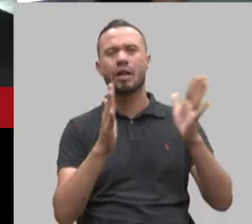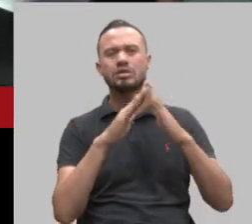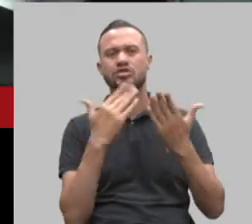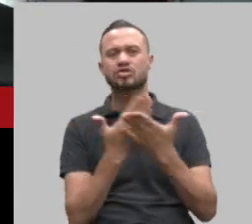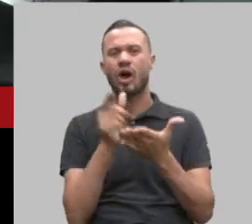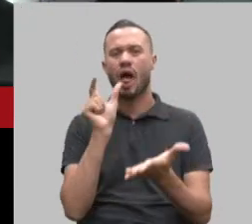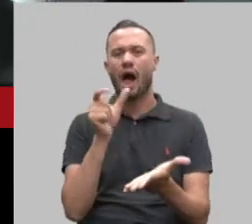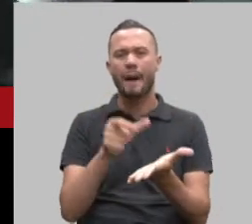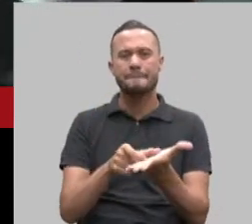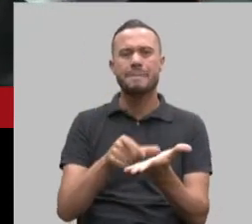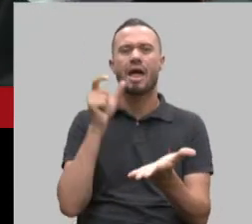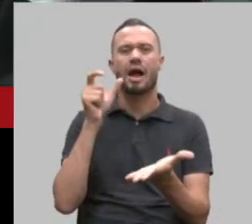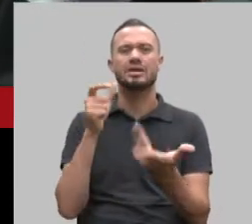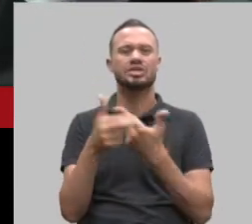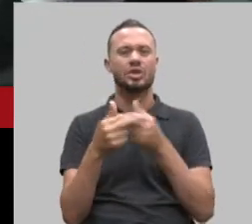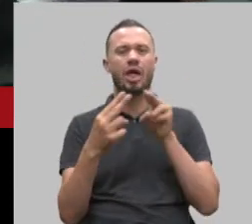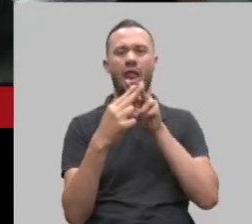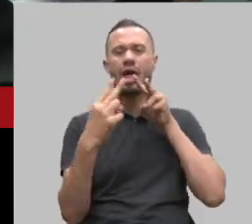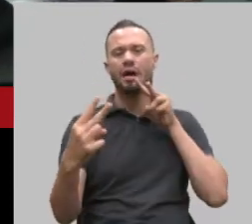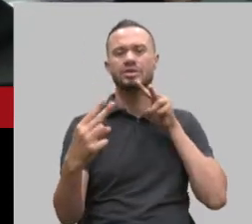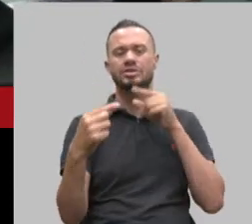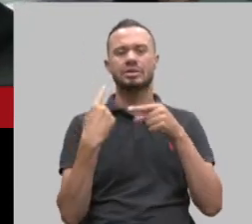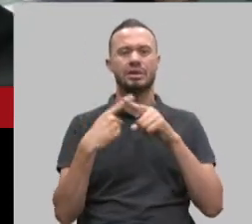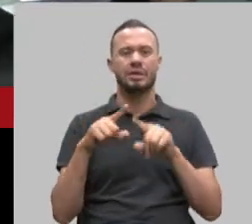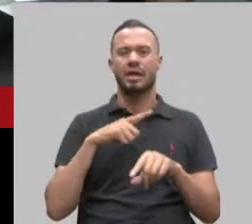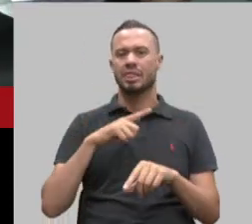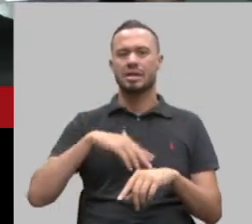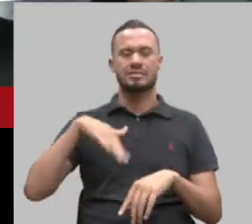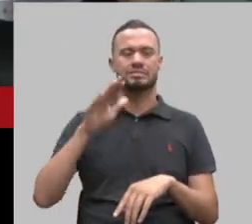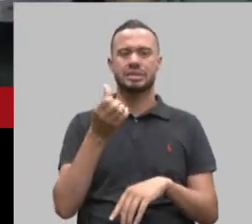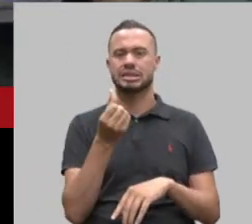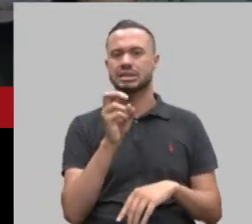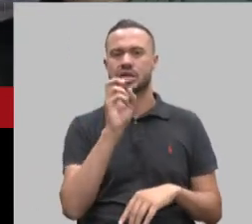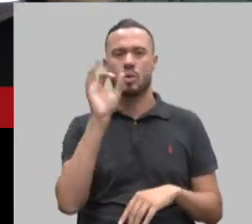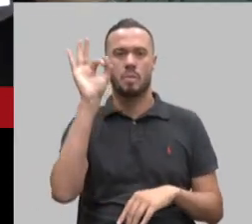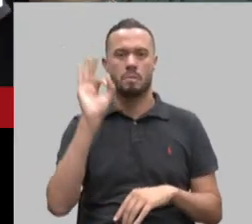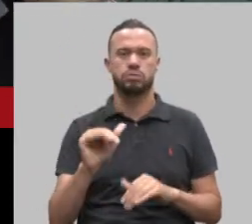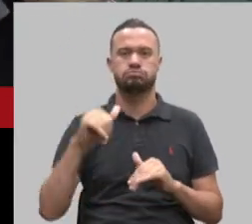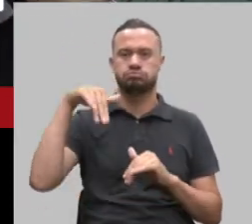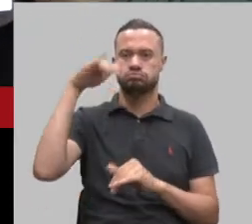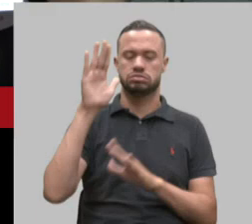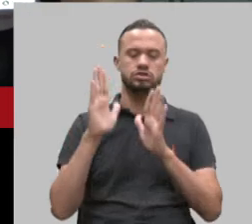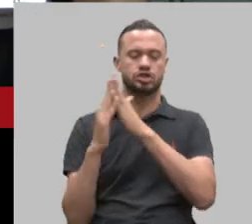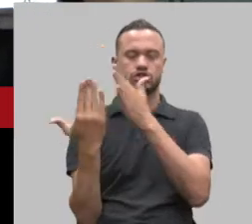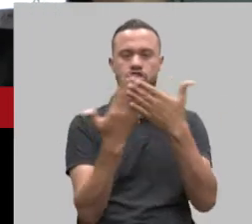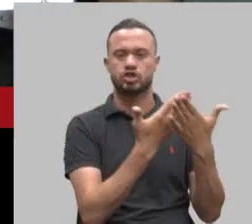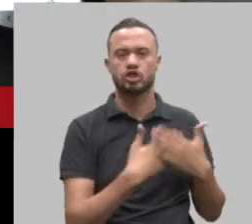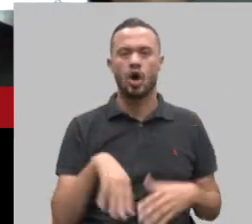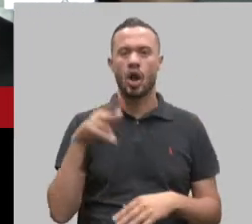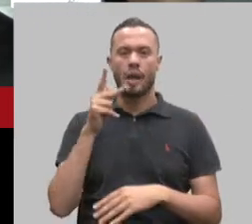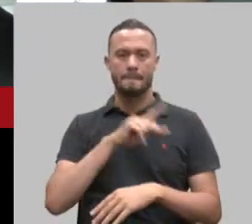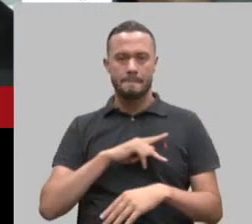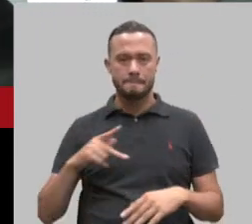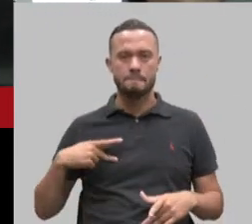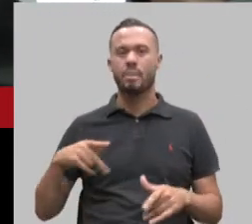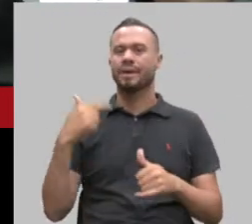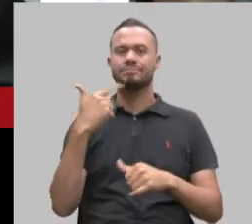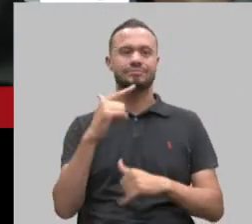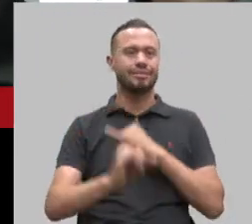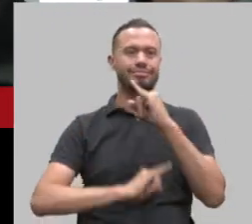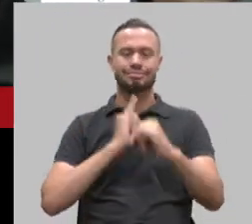recursos de mídia sendo que 65% delas das escolas públicas estaduais não possuem uma internet de boa